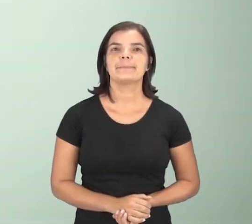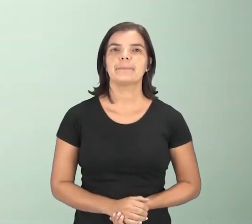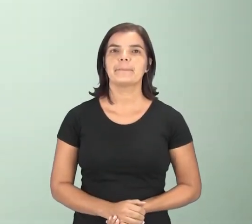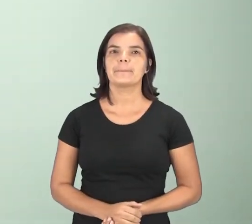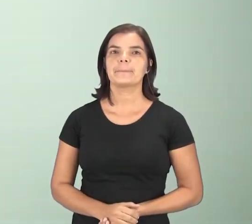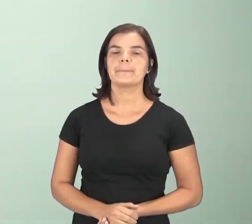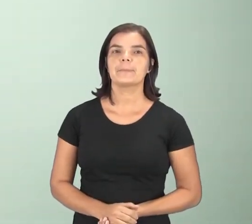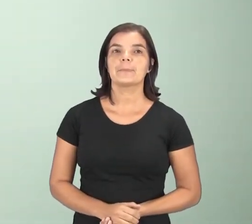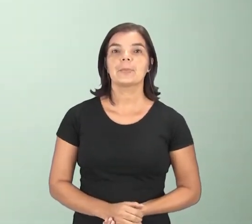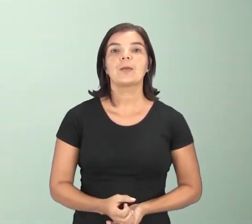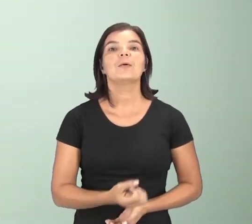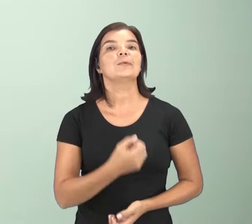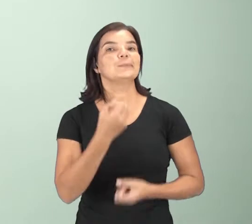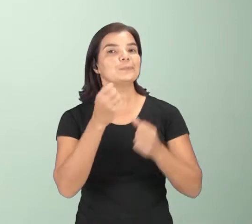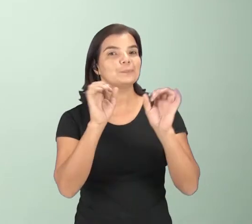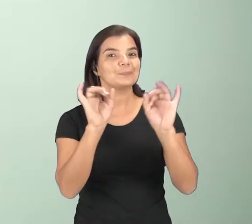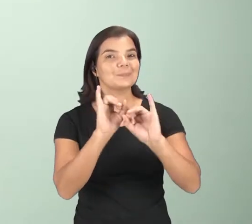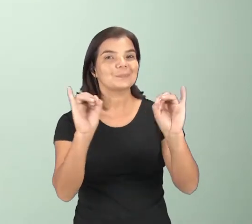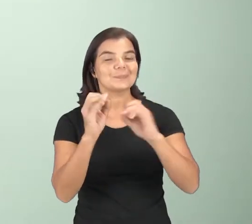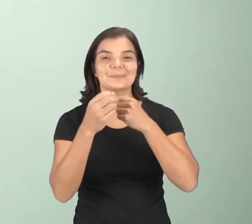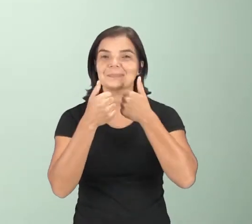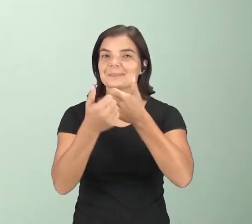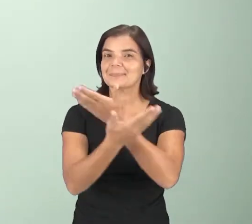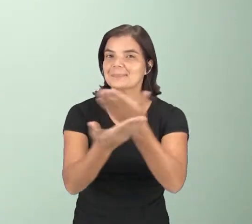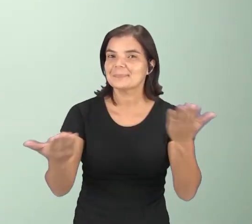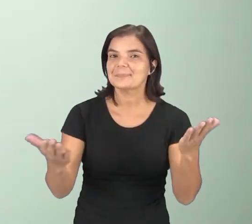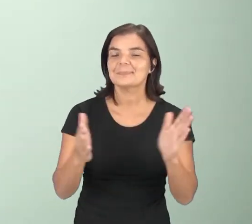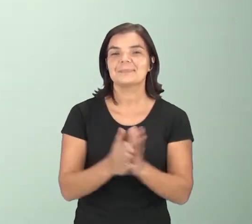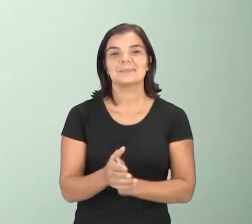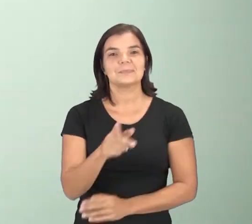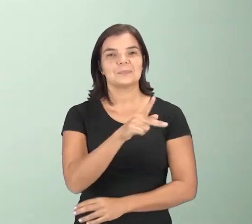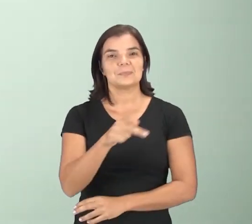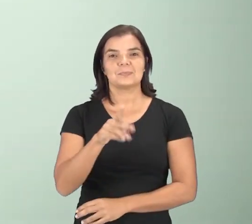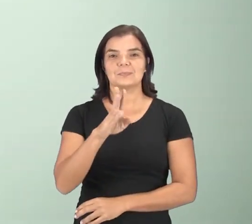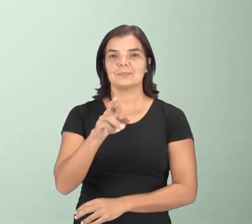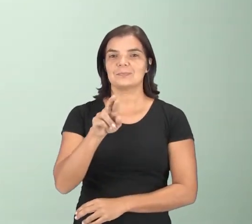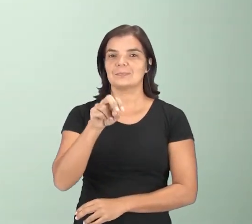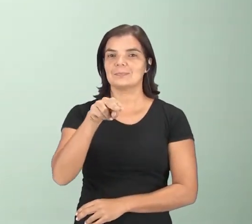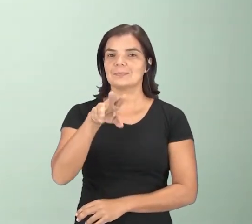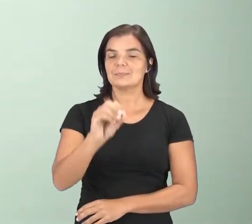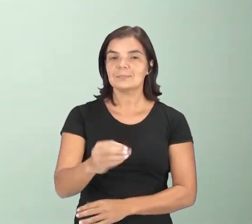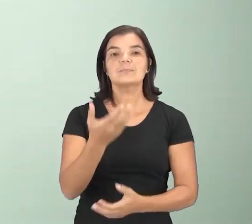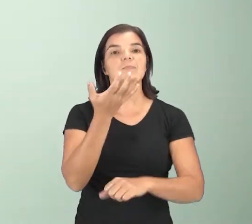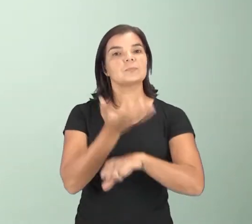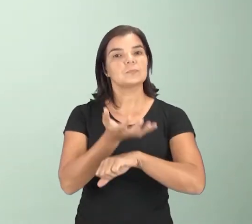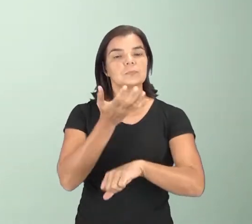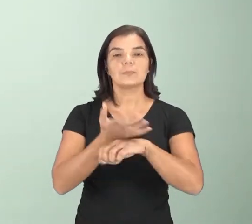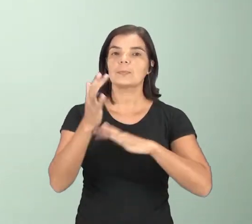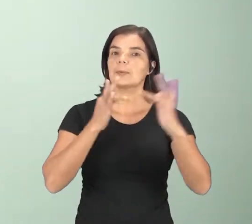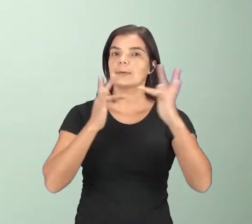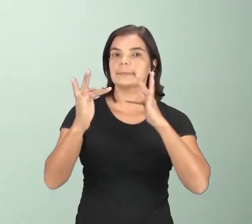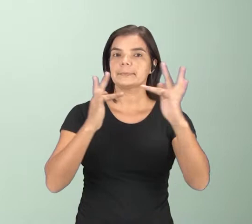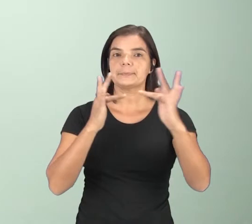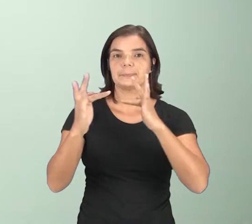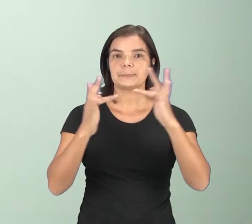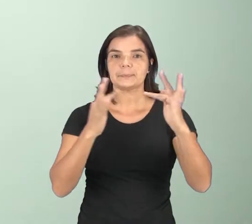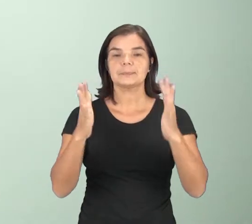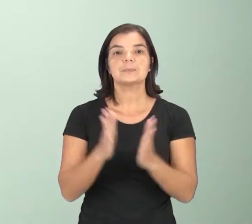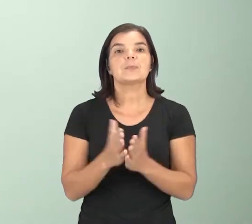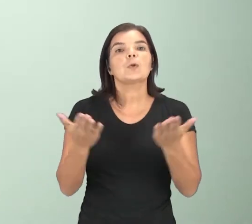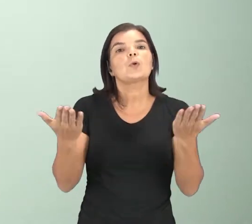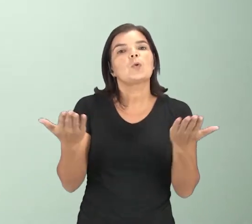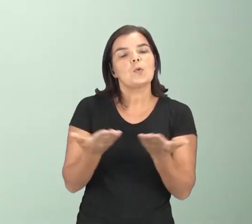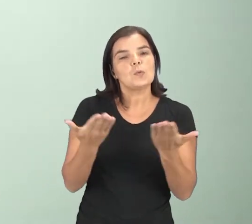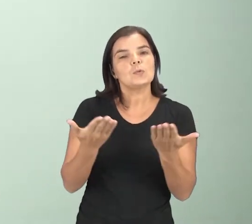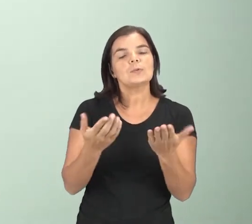Olá pessoal, tudo bem com vocês? Sou o professor Bruno, sou professor da disciplina de Física e hoje